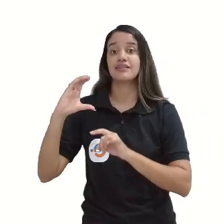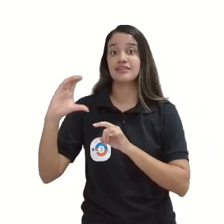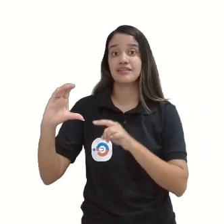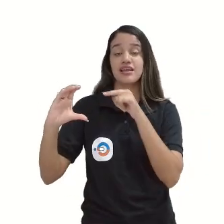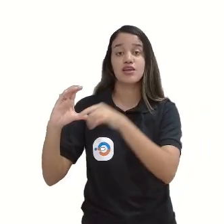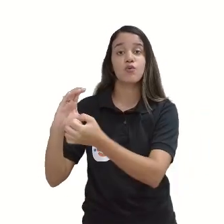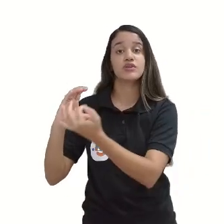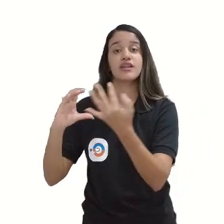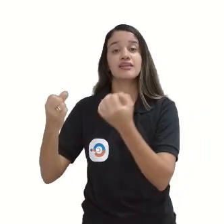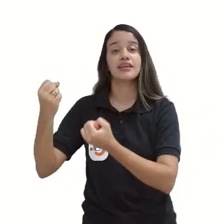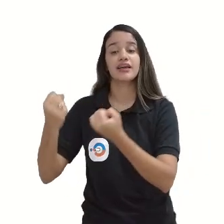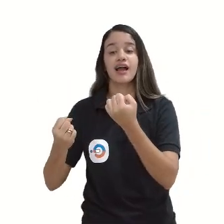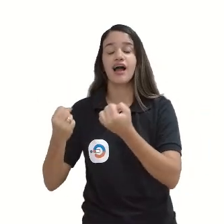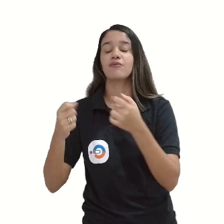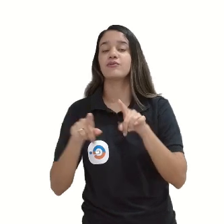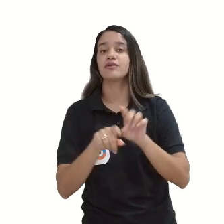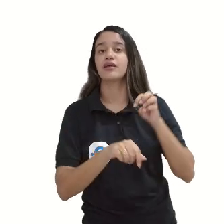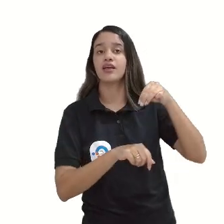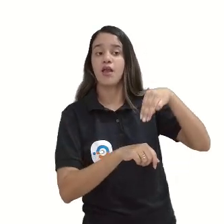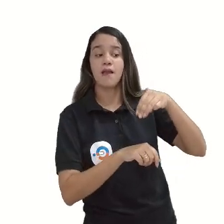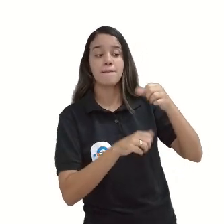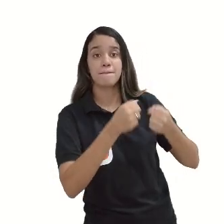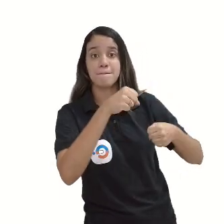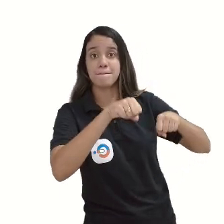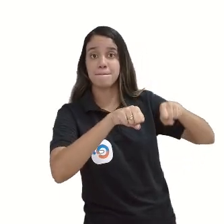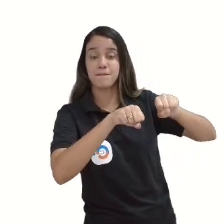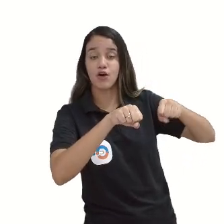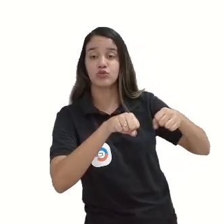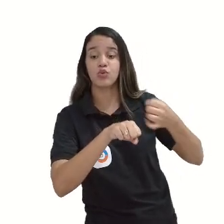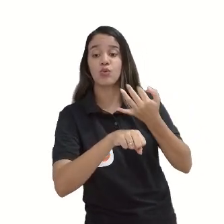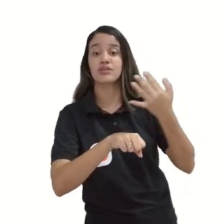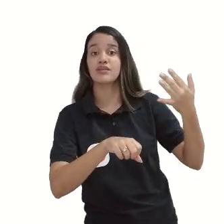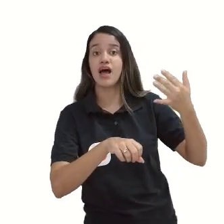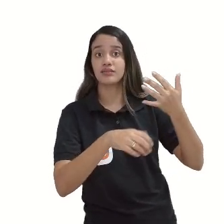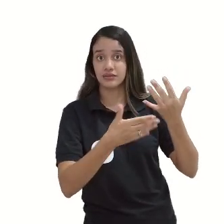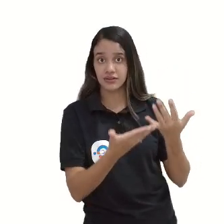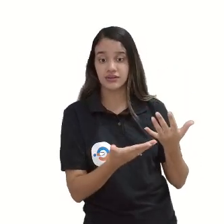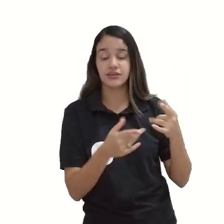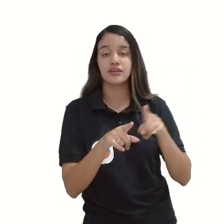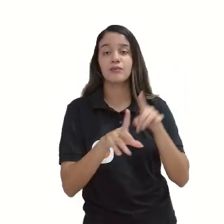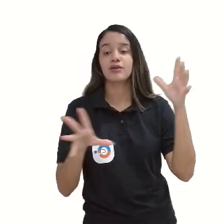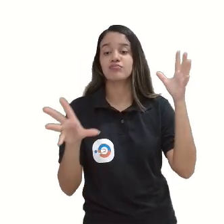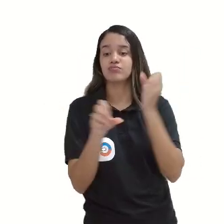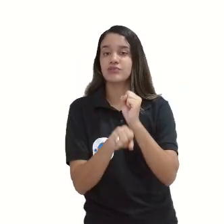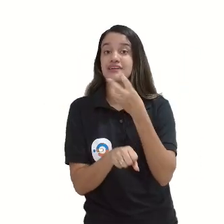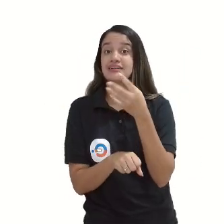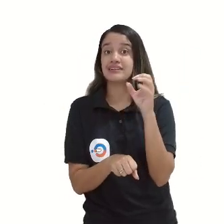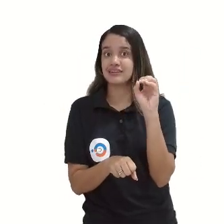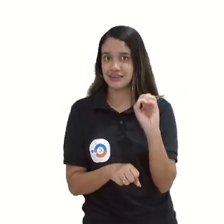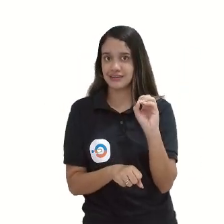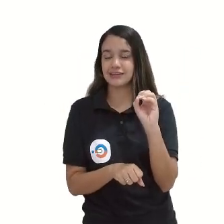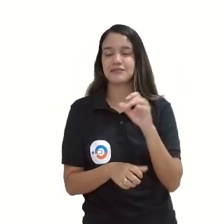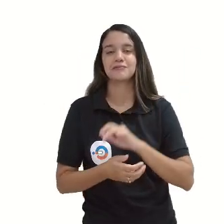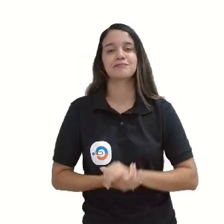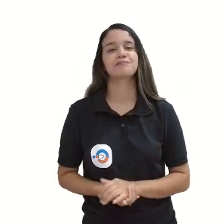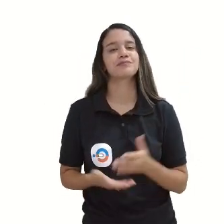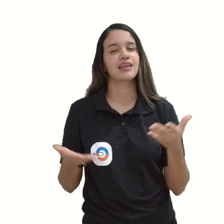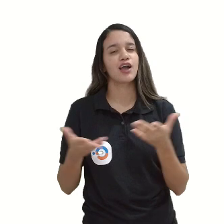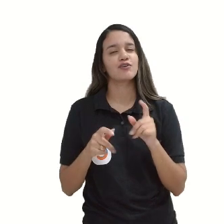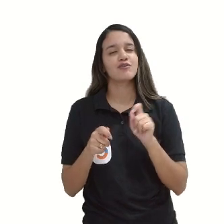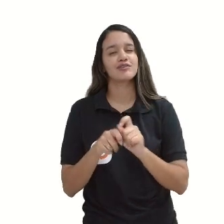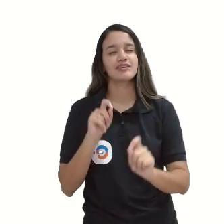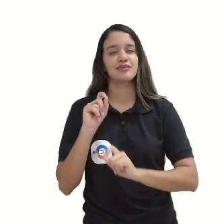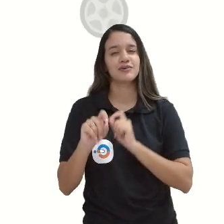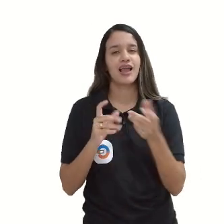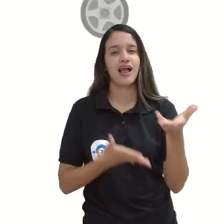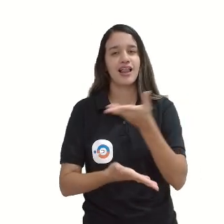quantidade de motos, igual a 30. Então, essa equação representa, no caso aí, o total de veículos. E a gente vai fazer agora